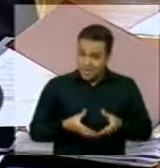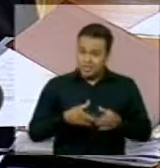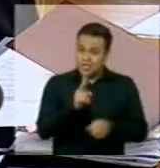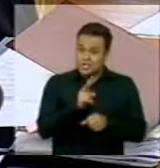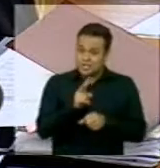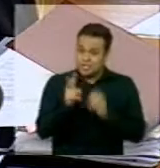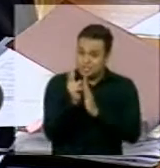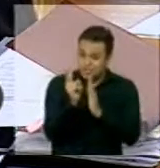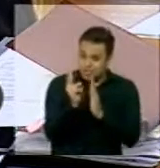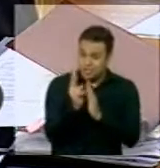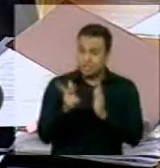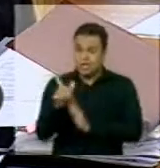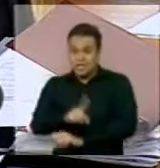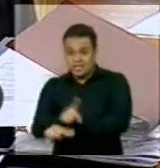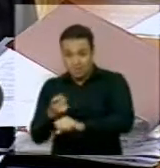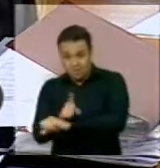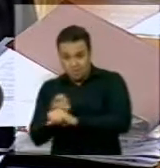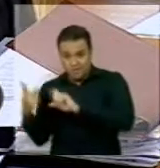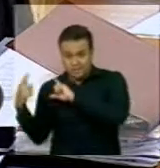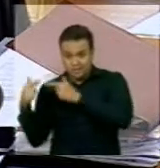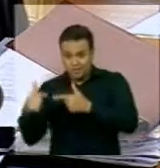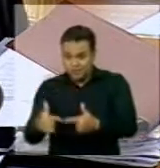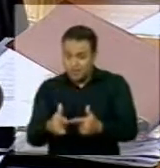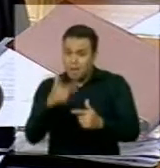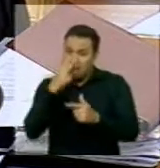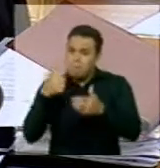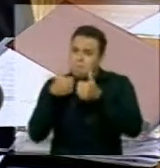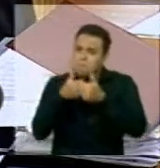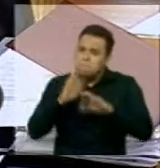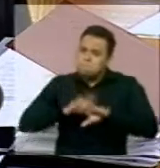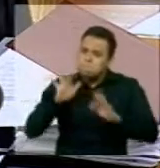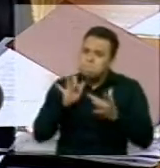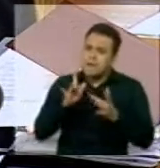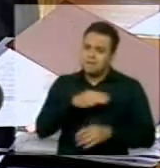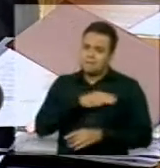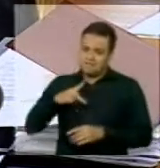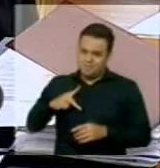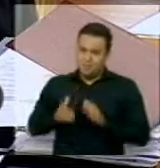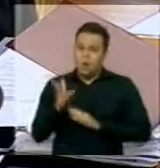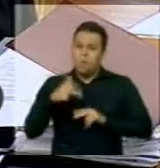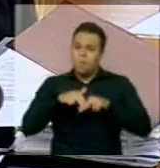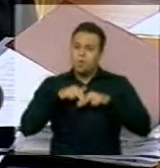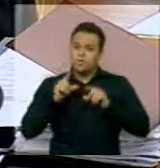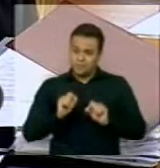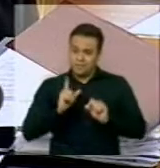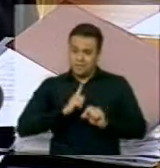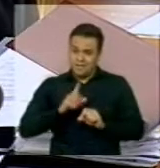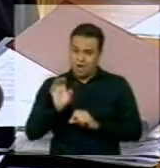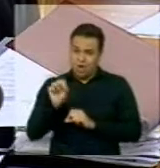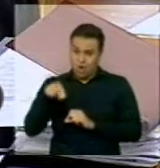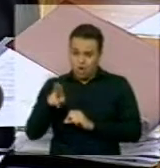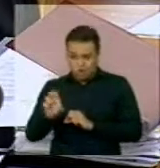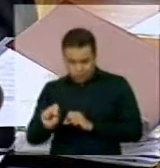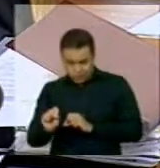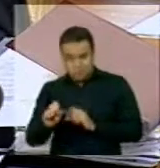comunidades quilombolas, as comunidades tradicionais, com o próprio Ministério Público. Então, essa inversão ou nos